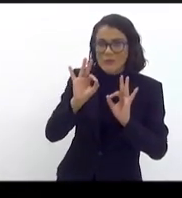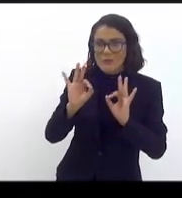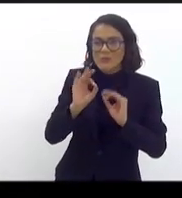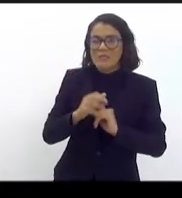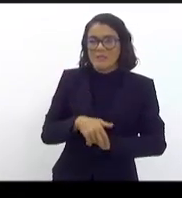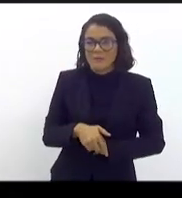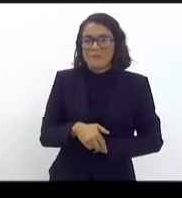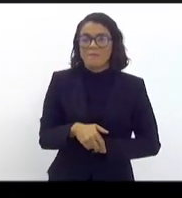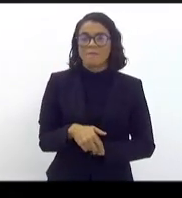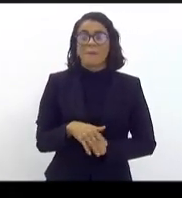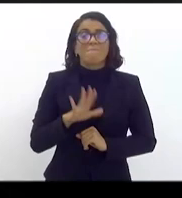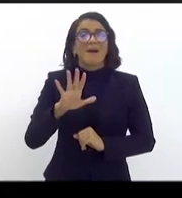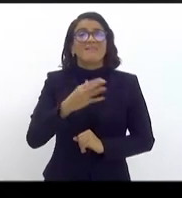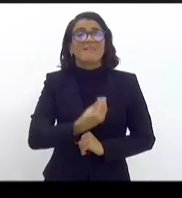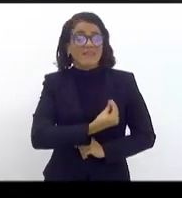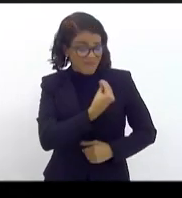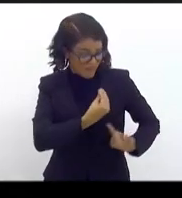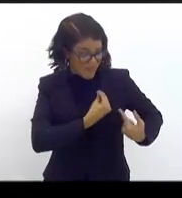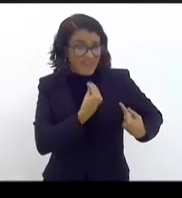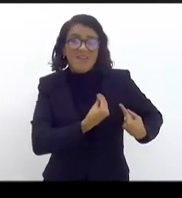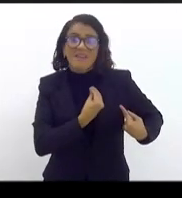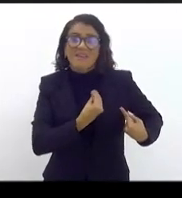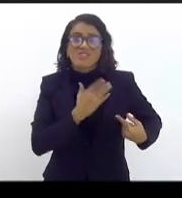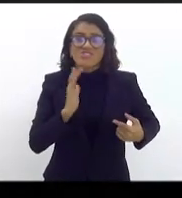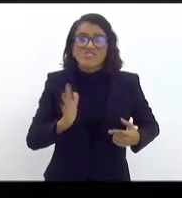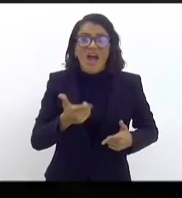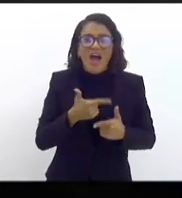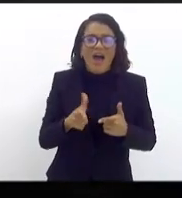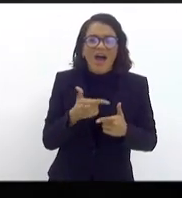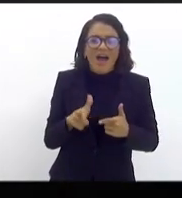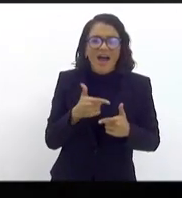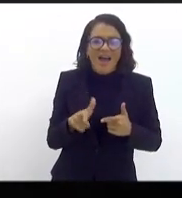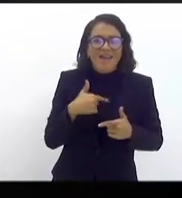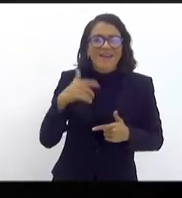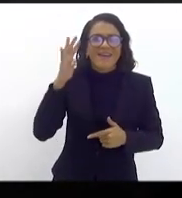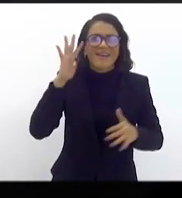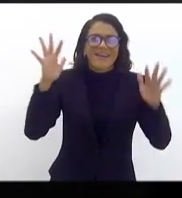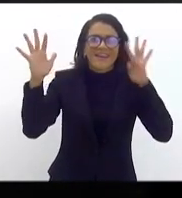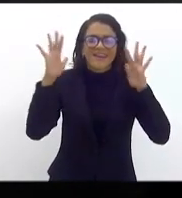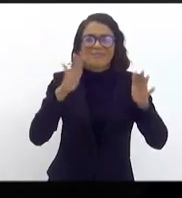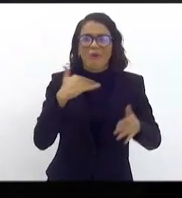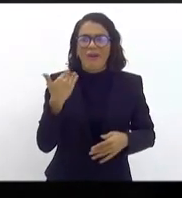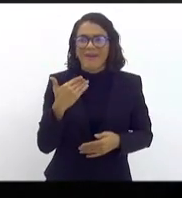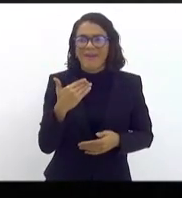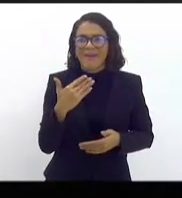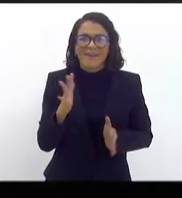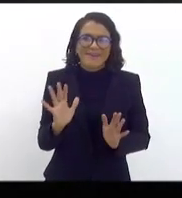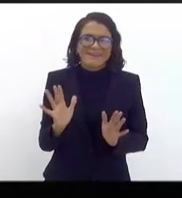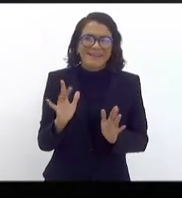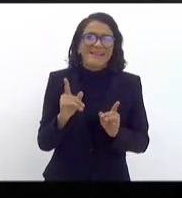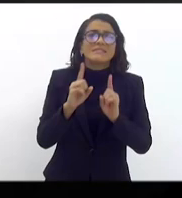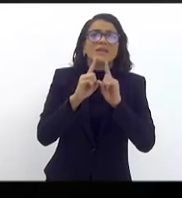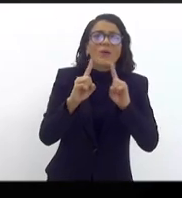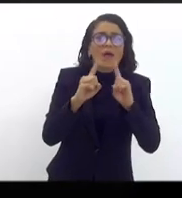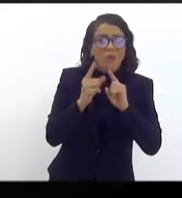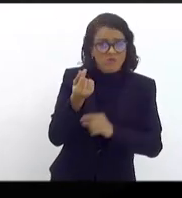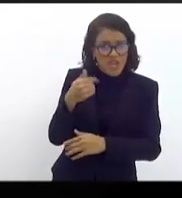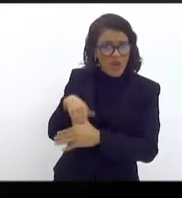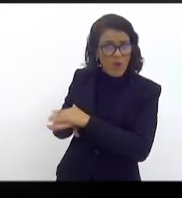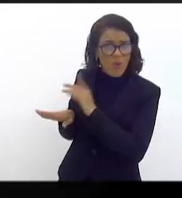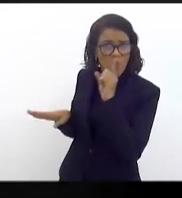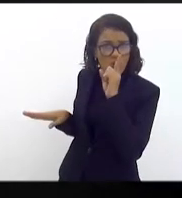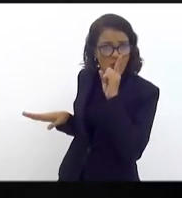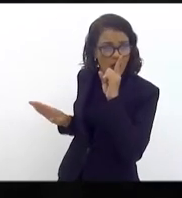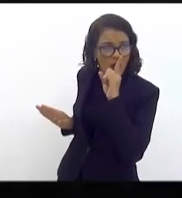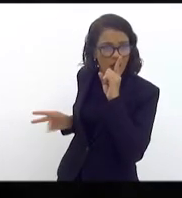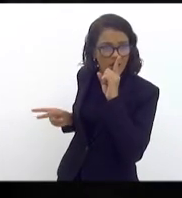doutor. Mas já responder. Em vida tem problema. Porque se o cara, não se o sujeito, o compositor não vai buscar. Não reclamar, já não fica reclamar lá. Ele fica lá. E faça o